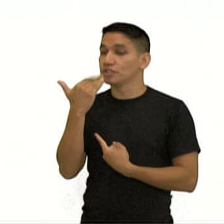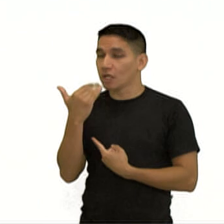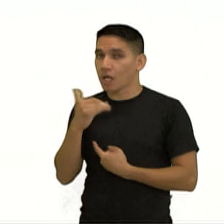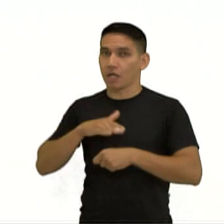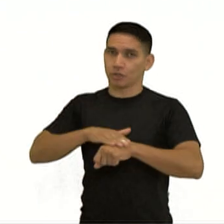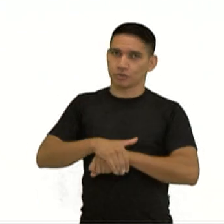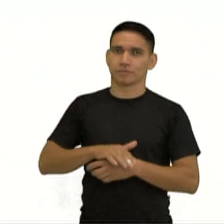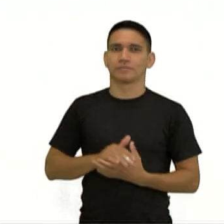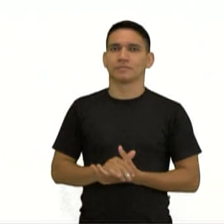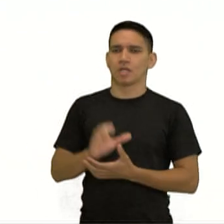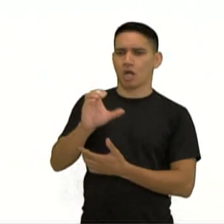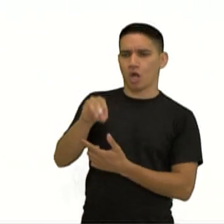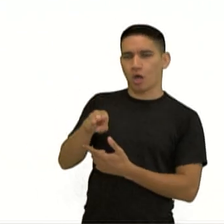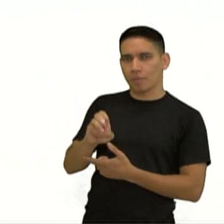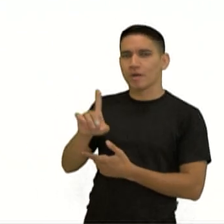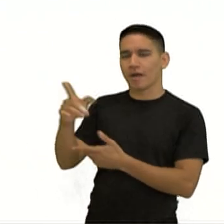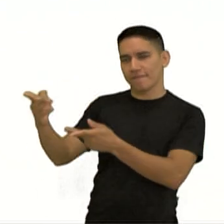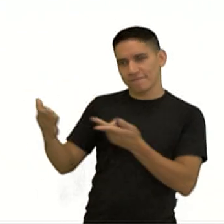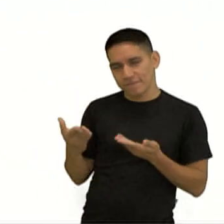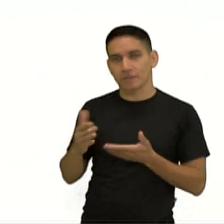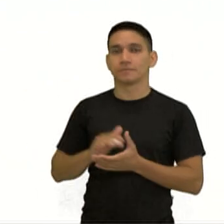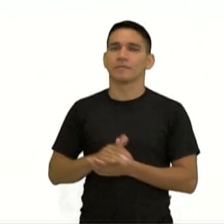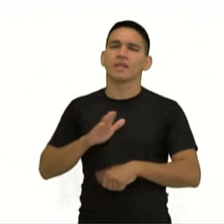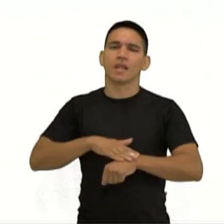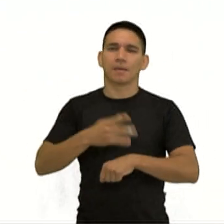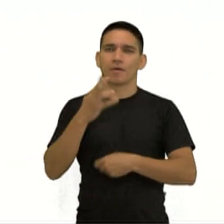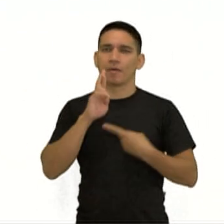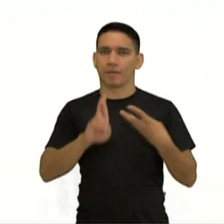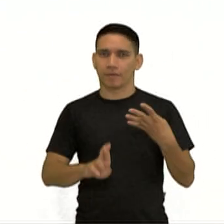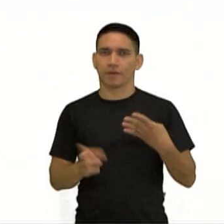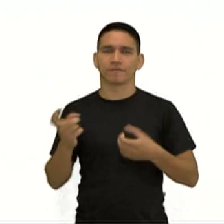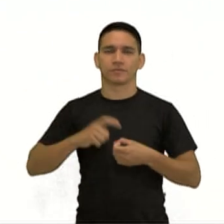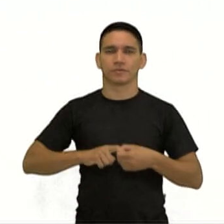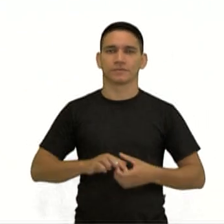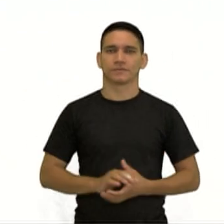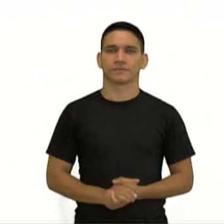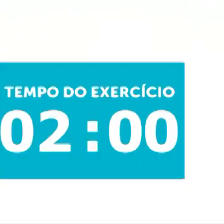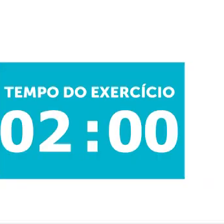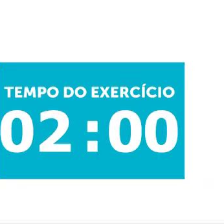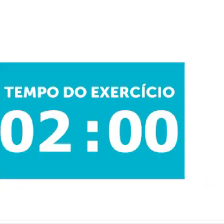que é o verbo vir. Vou dar um tempinho para vocês responderem e a gente já volta.